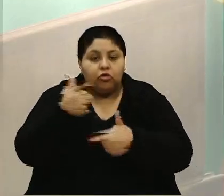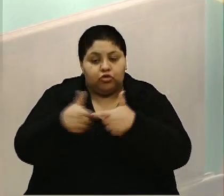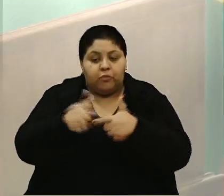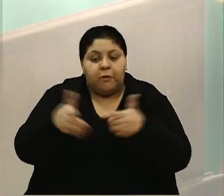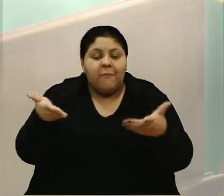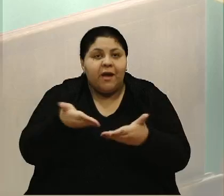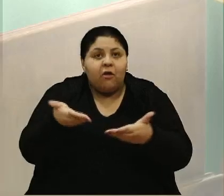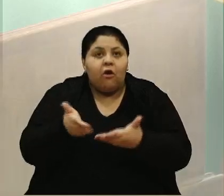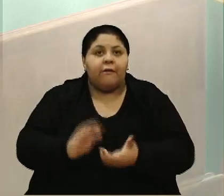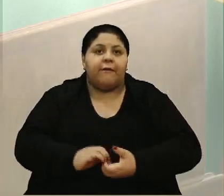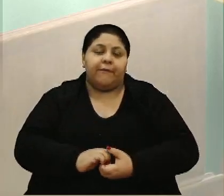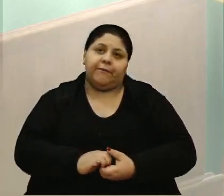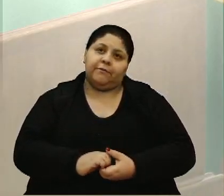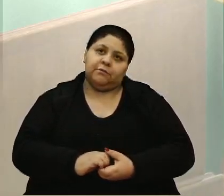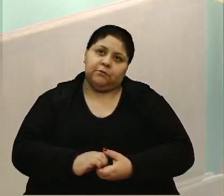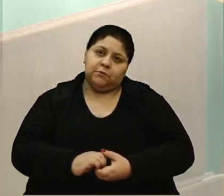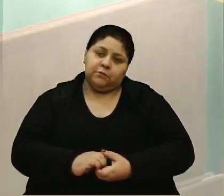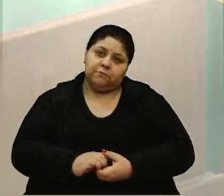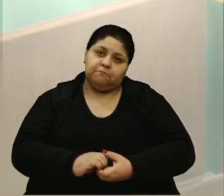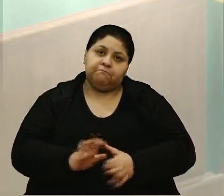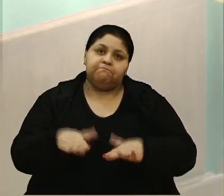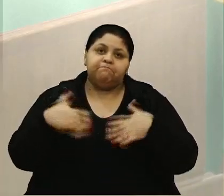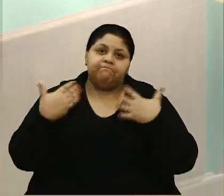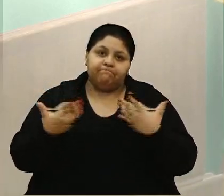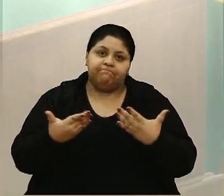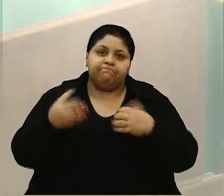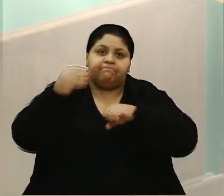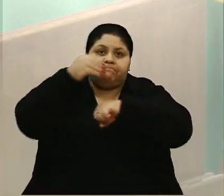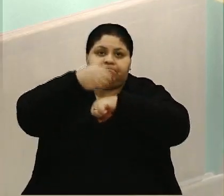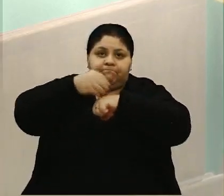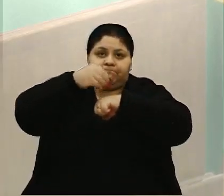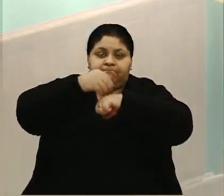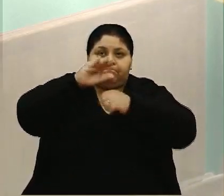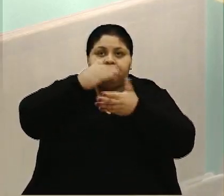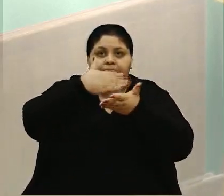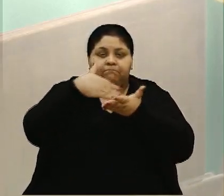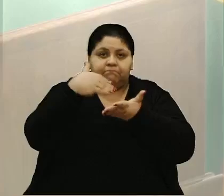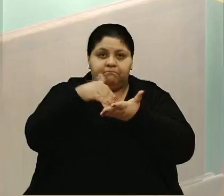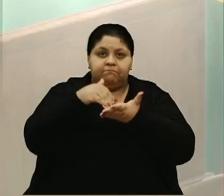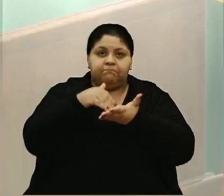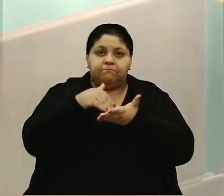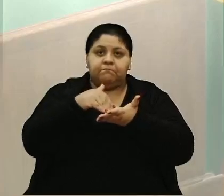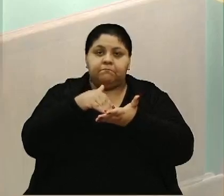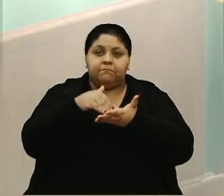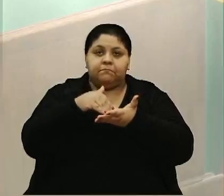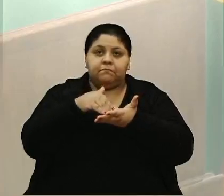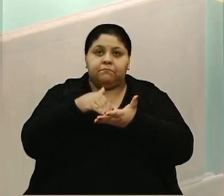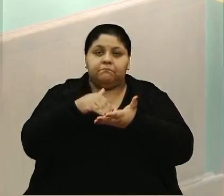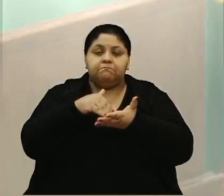agora. Então eu até sugeri para a secretária,